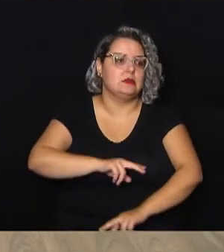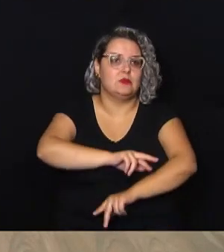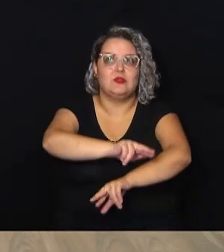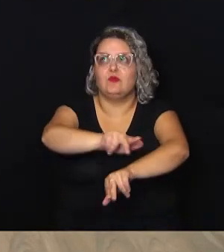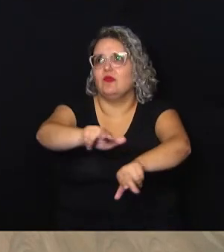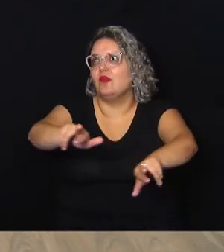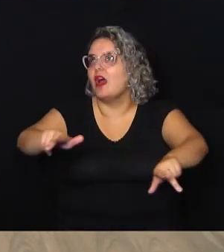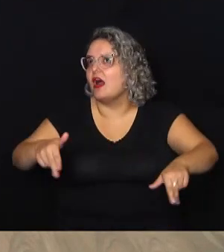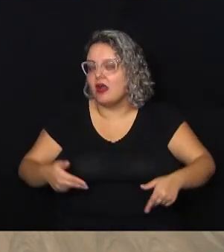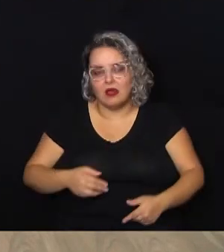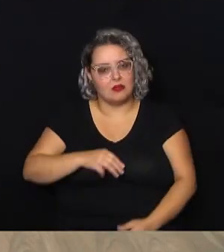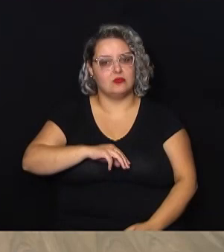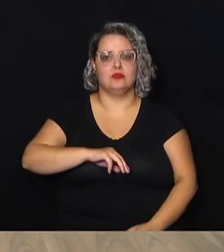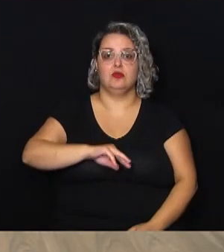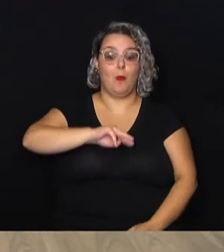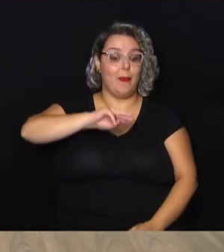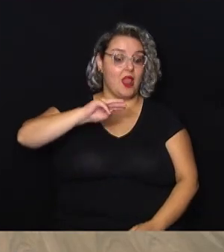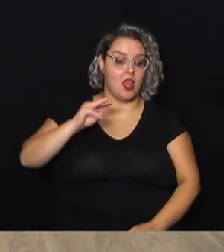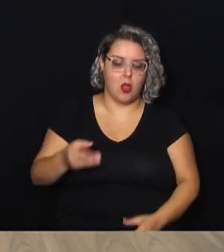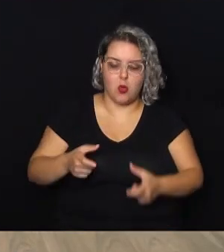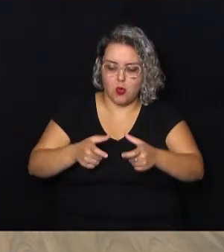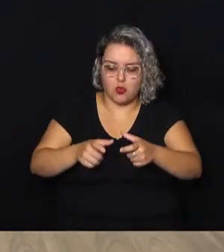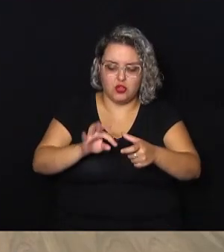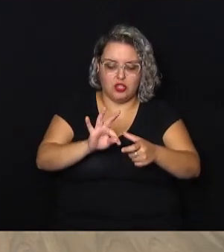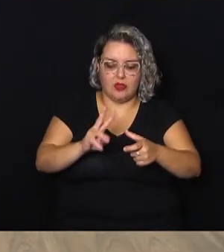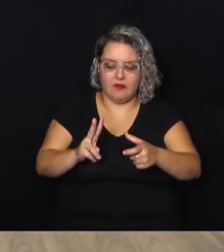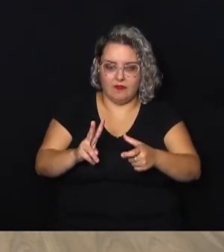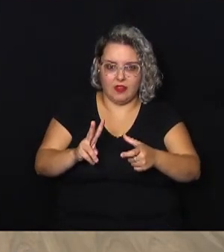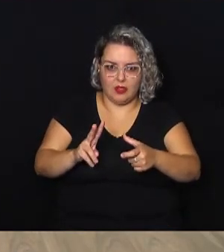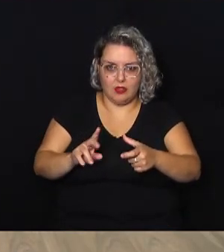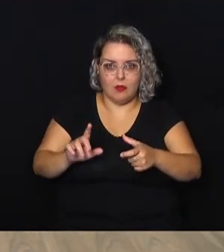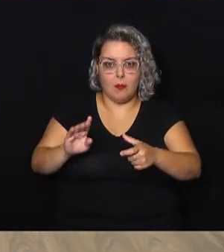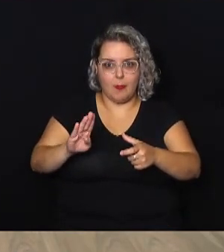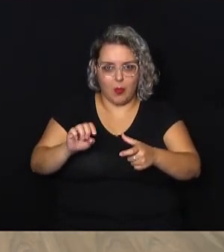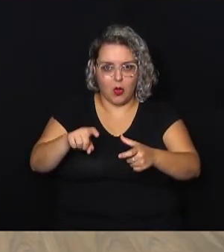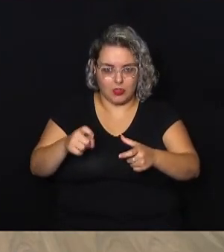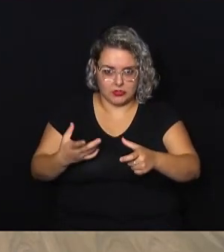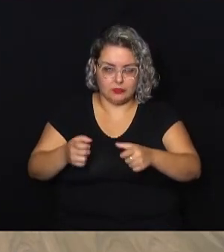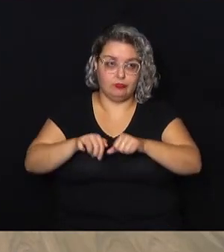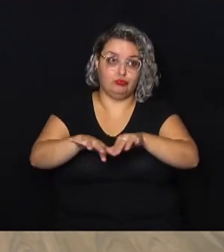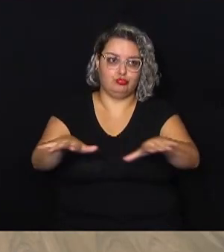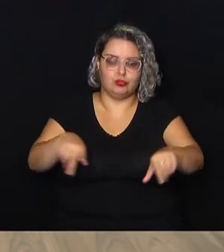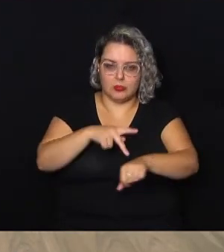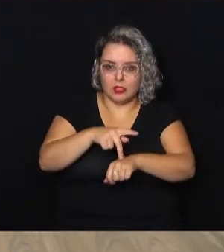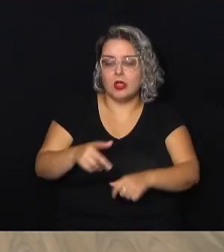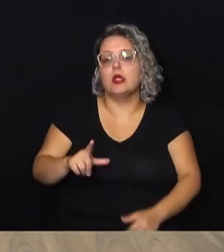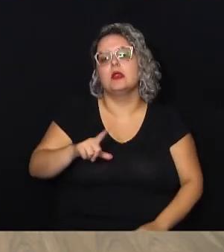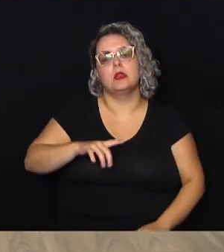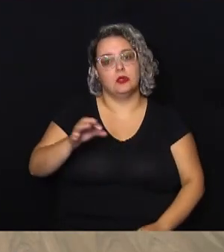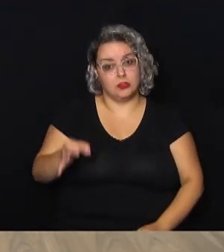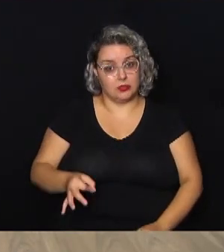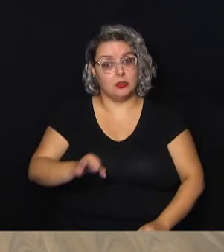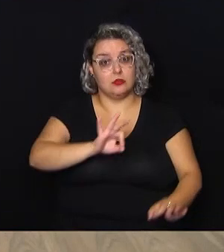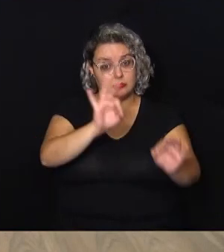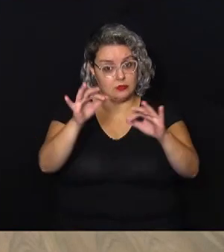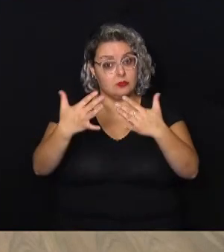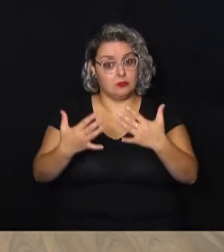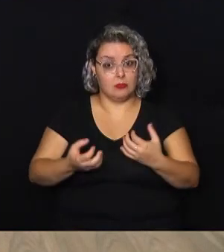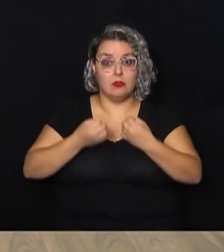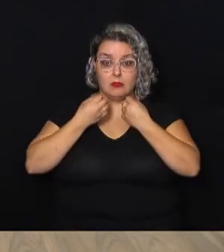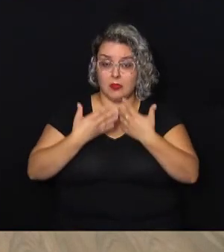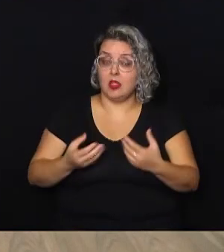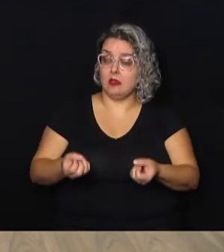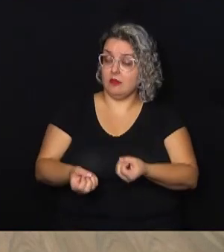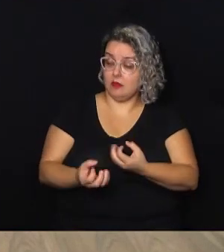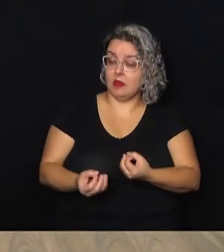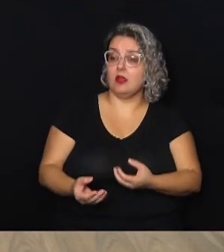aparelhos espalhados pelo país. Então, tenho certeza que o nosso telespectador está bem informado. Já faço o